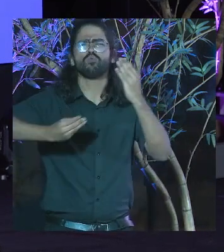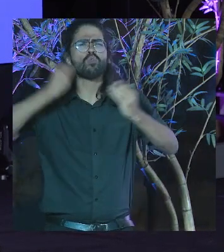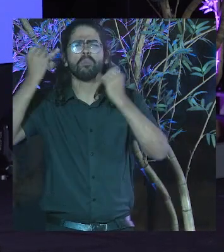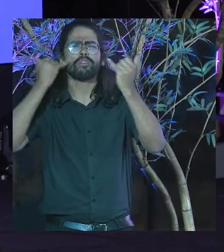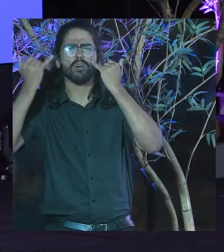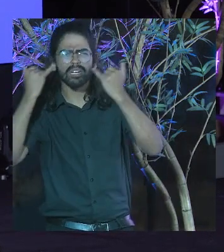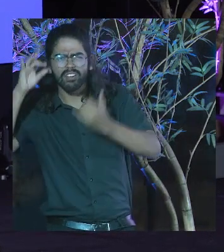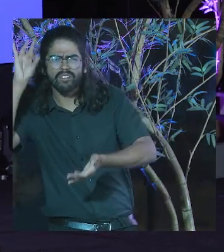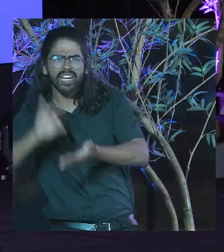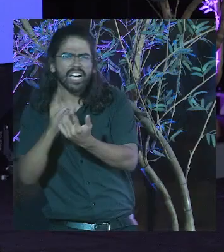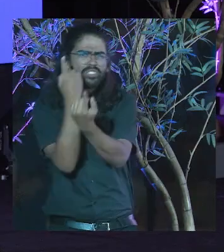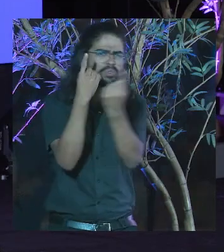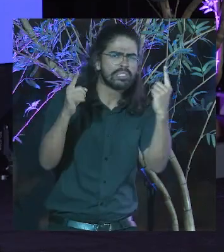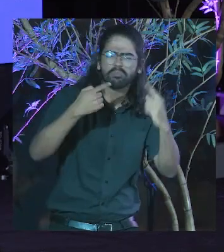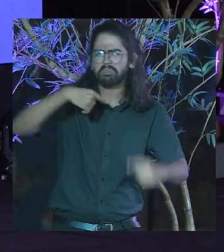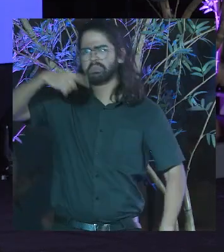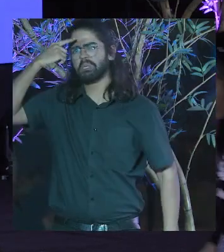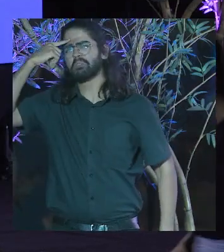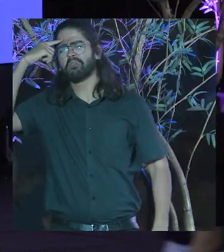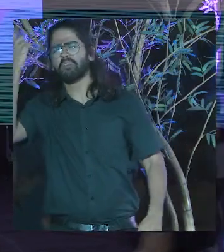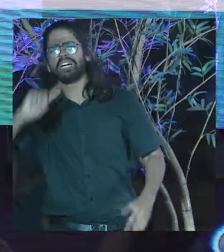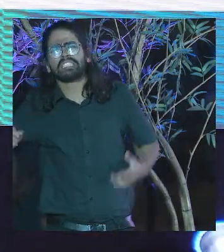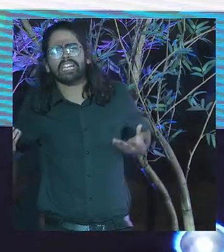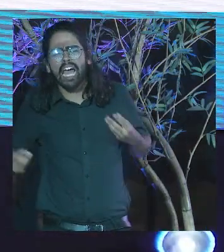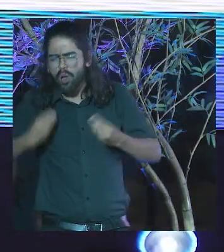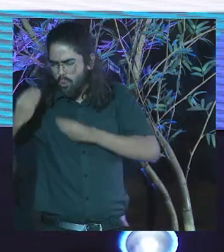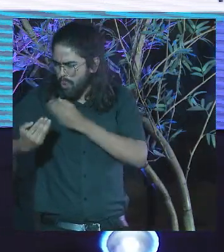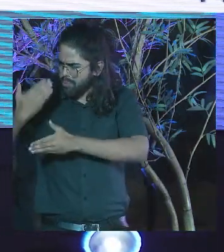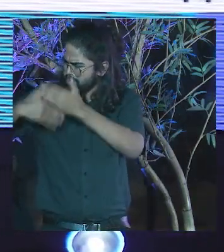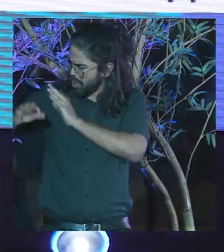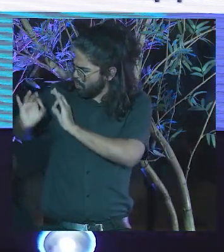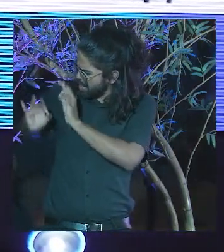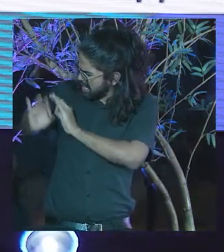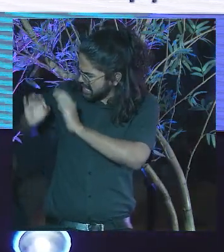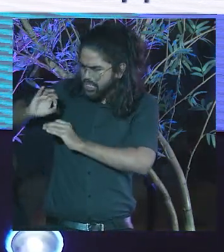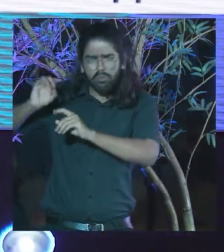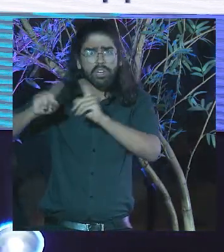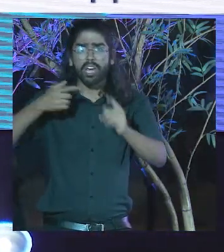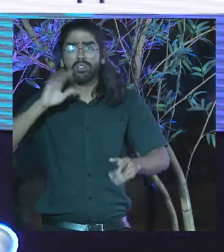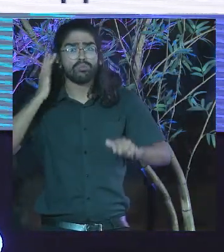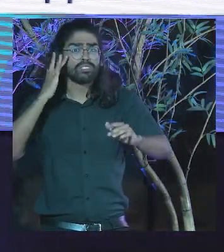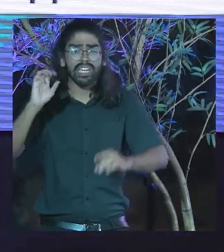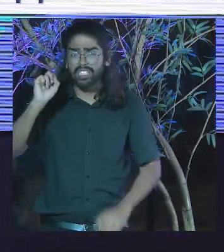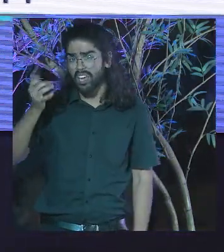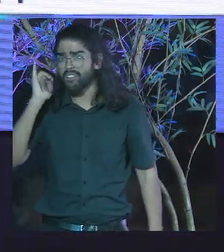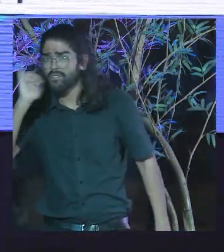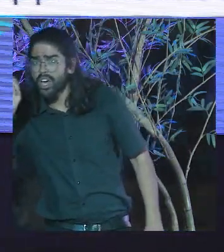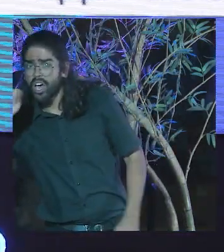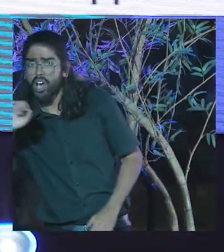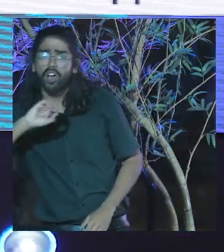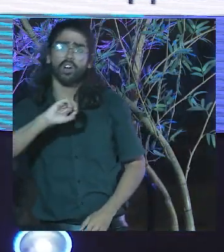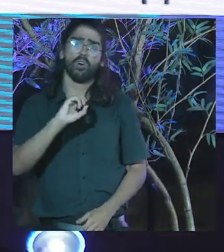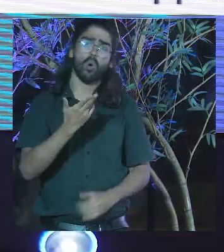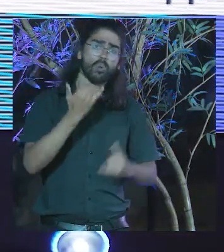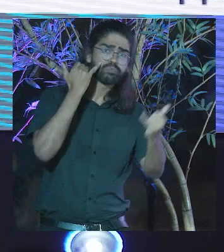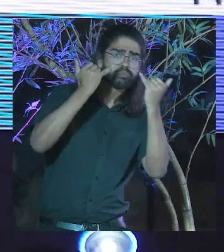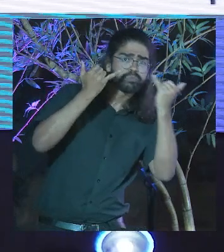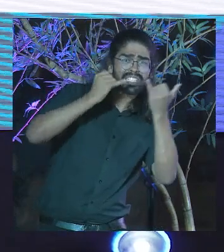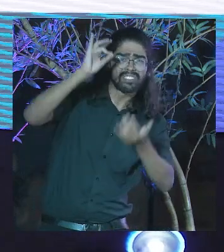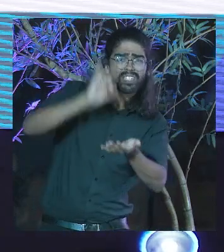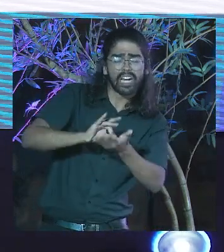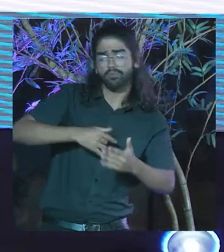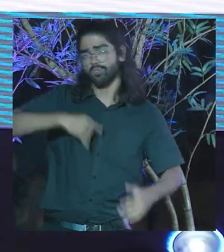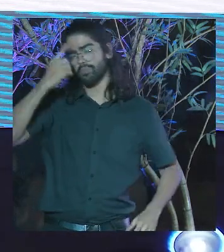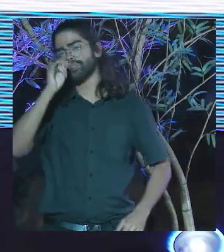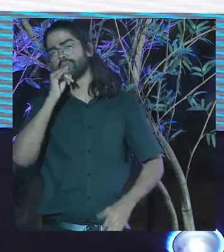Eu não sei como aquela informação foi construída. Eu não sei se é mais narrativa ou mais dados. Os algoritmos de inteligência artificial